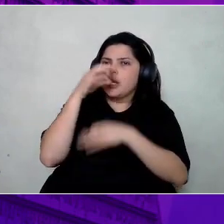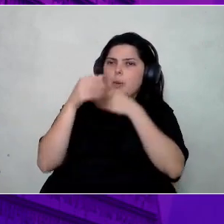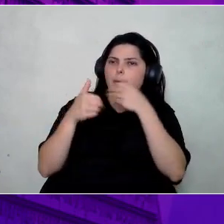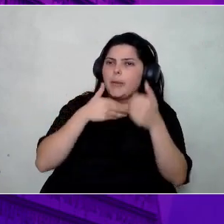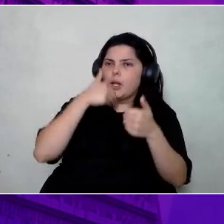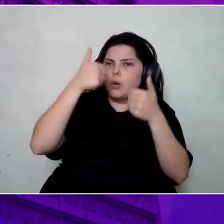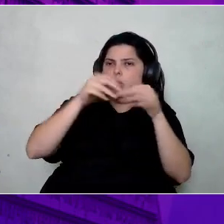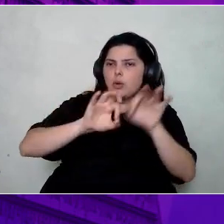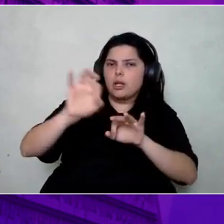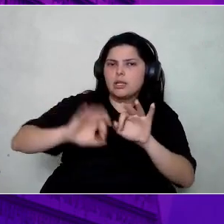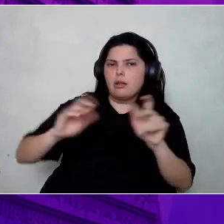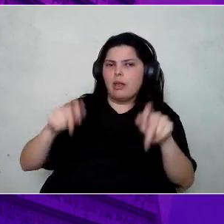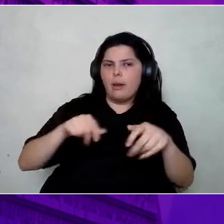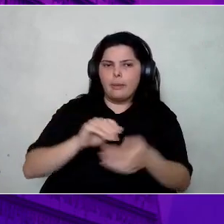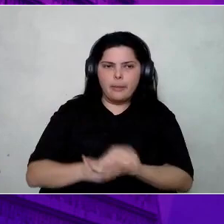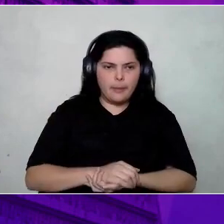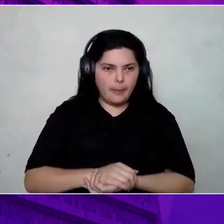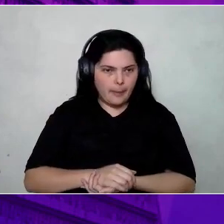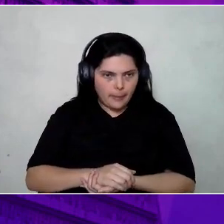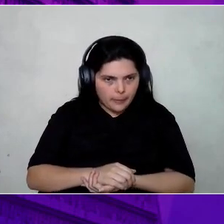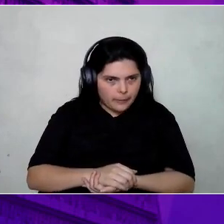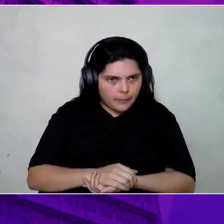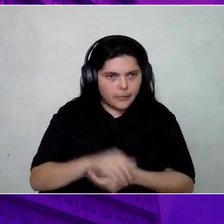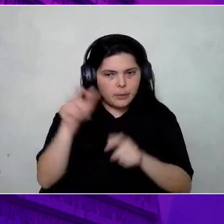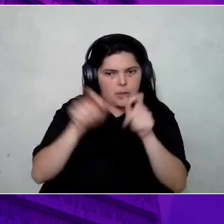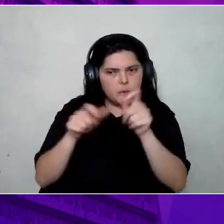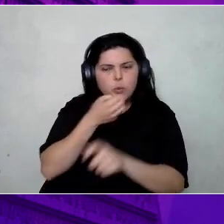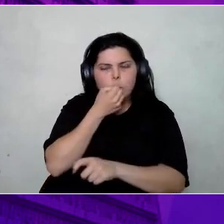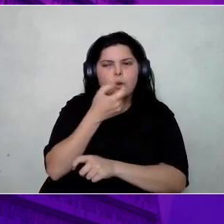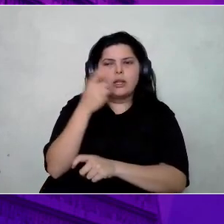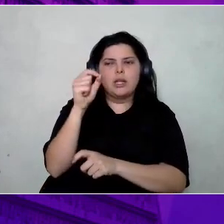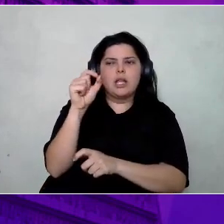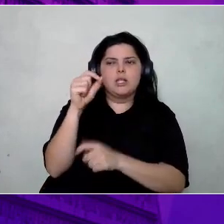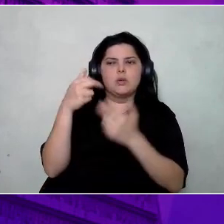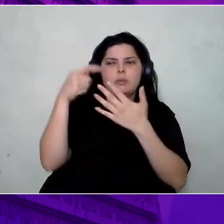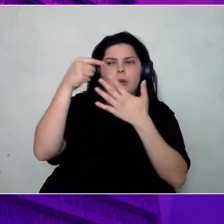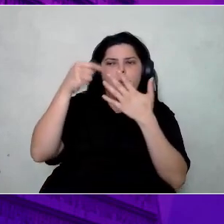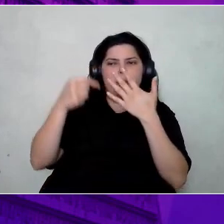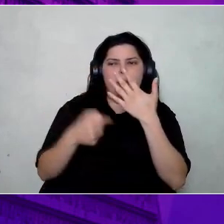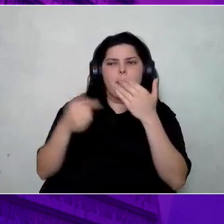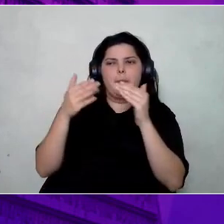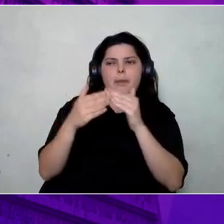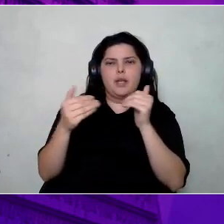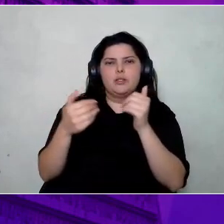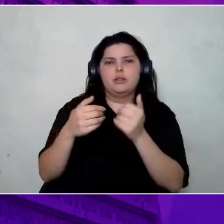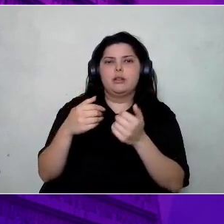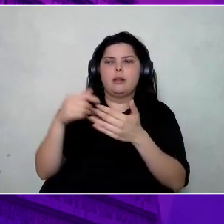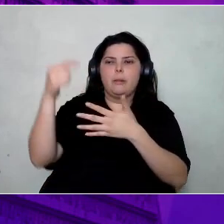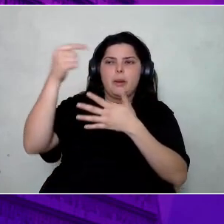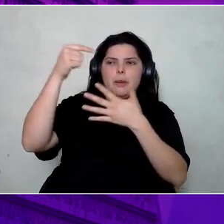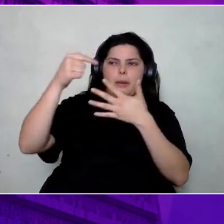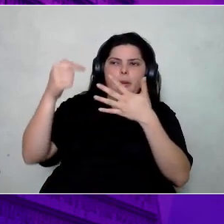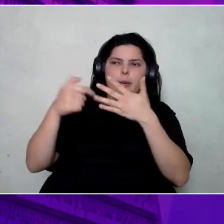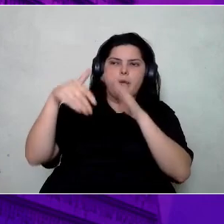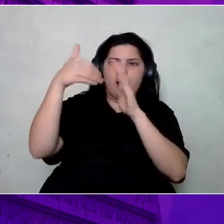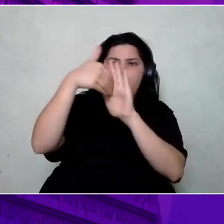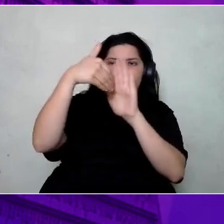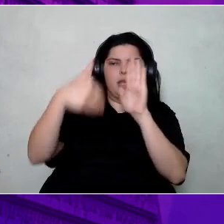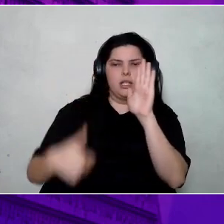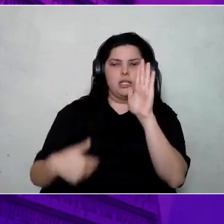ajustado. E as pessoas, né? Tem gente que conta 10 coisas, né? Você pede, a pessoa, né, entrega ali uma lista gigante, outro já fala